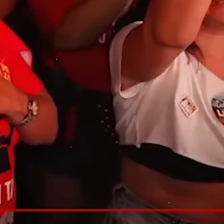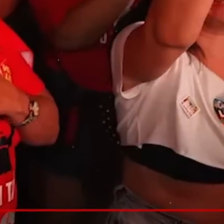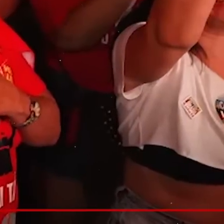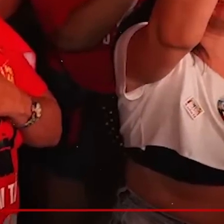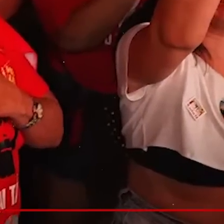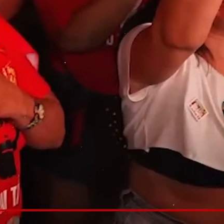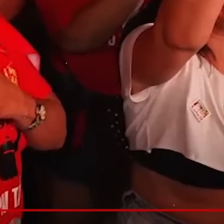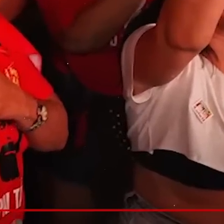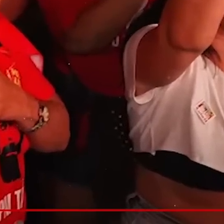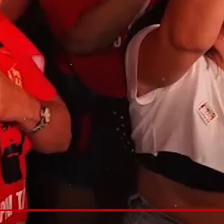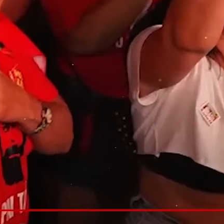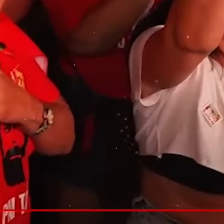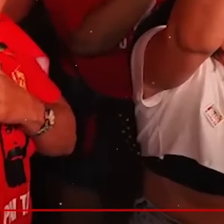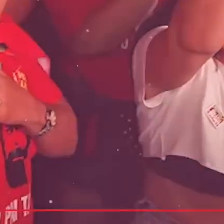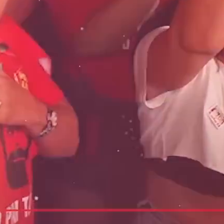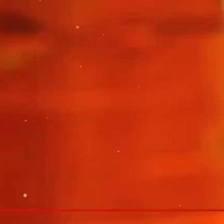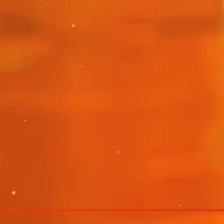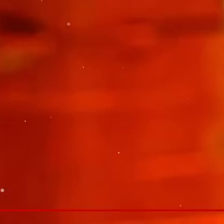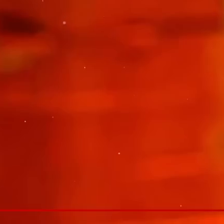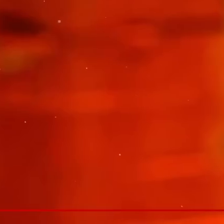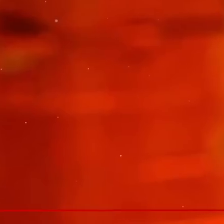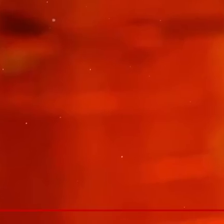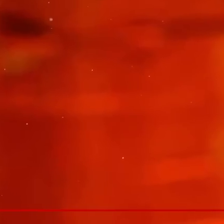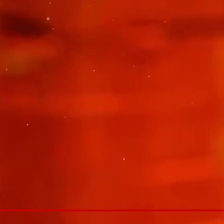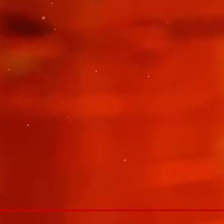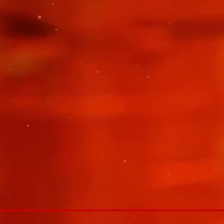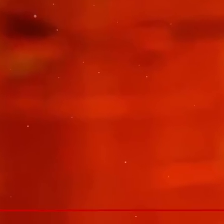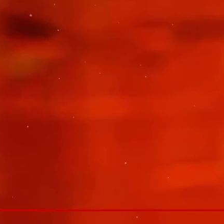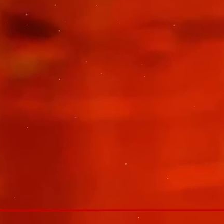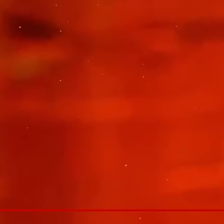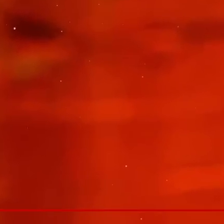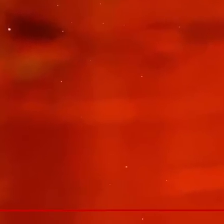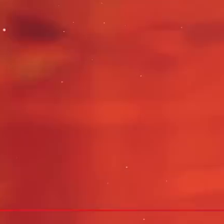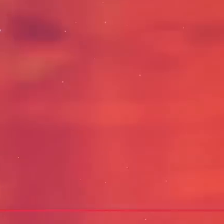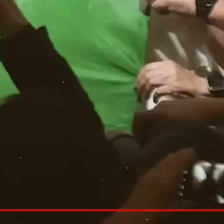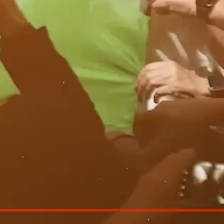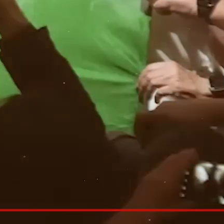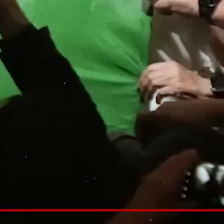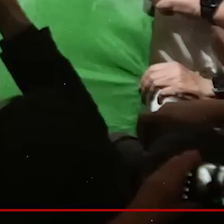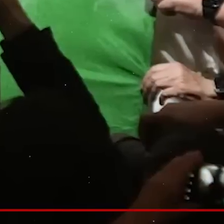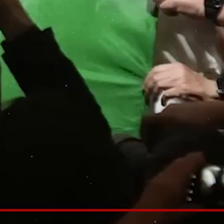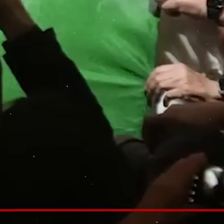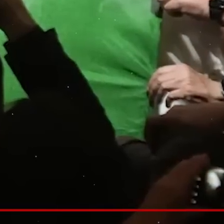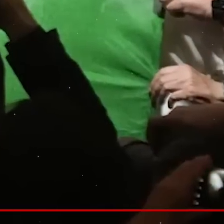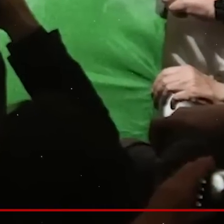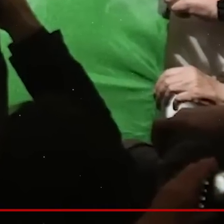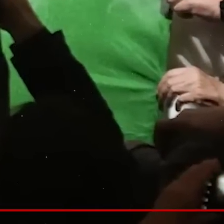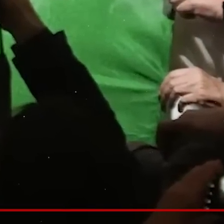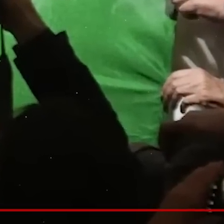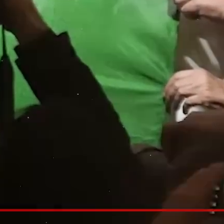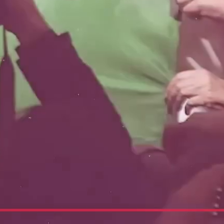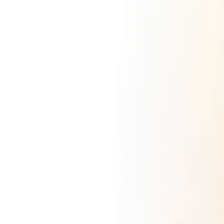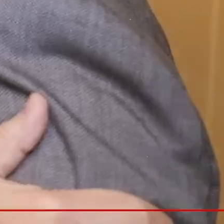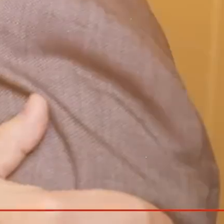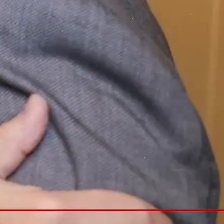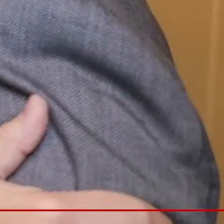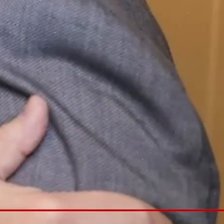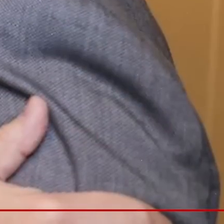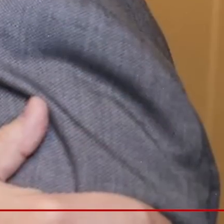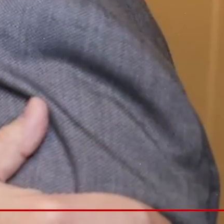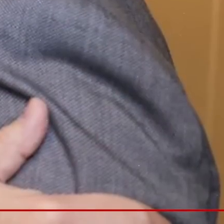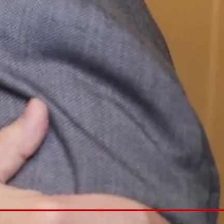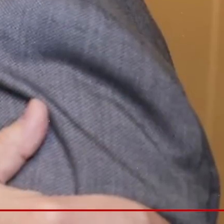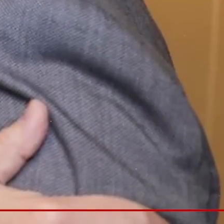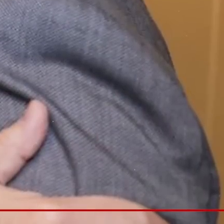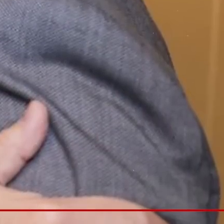de brasileiros e brasileiras à classe média, é eleito presidente mais uma vez nos braços do povo. O mundo